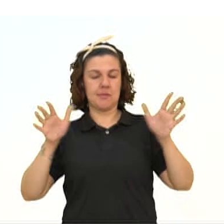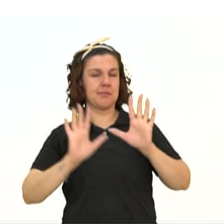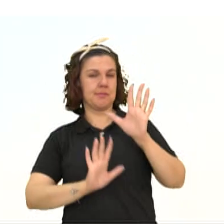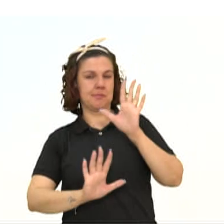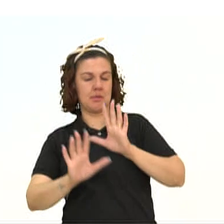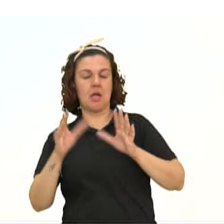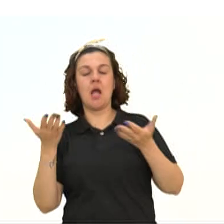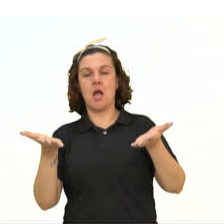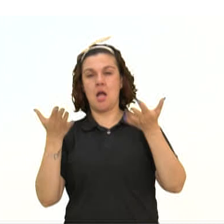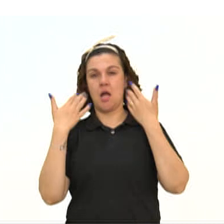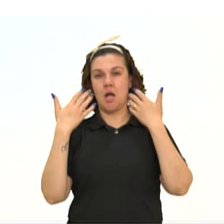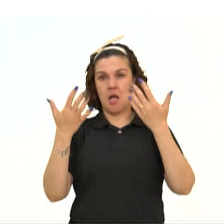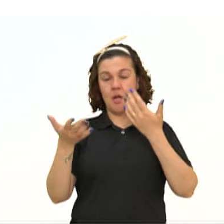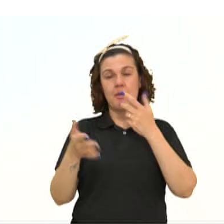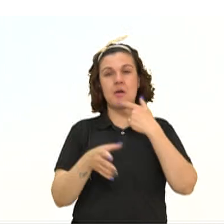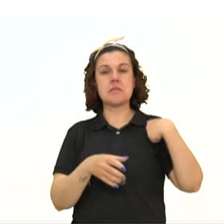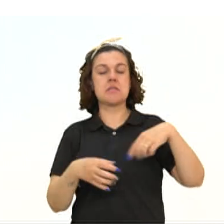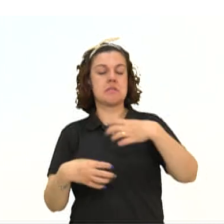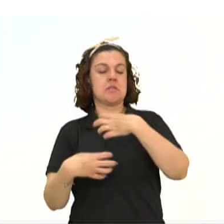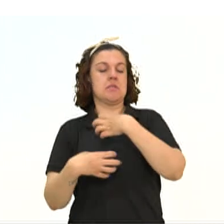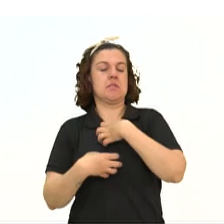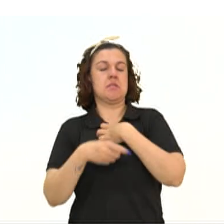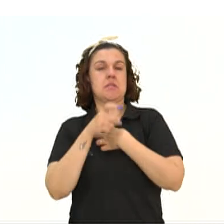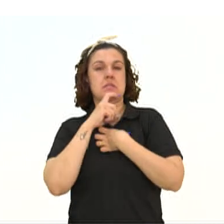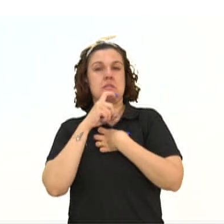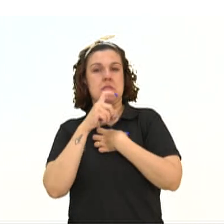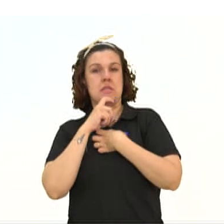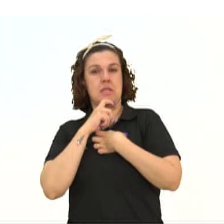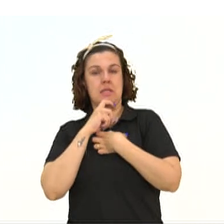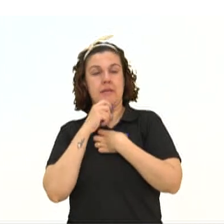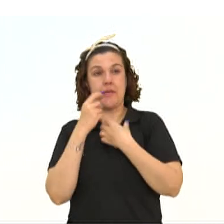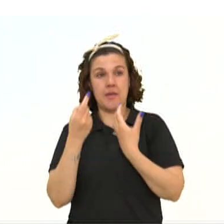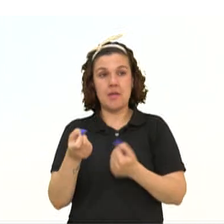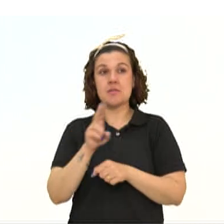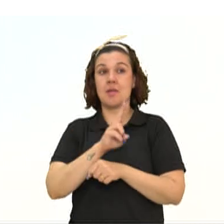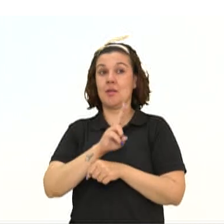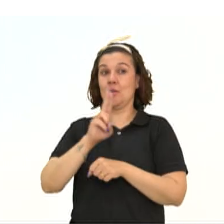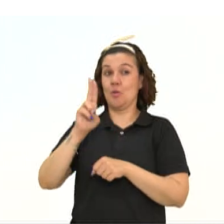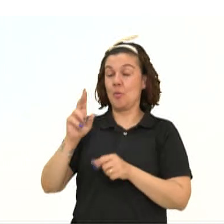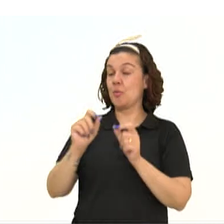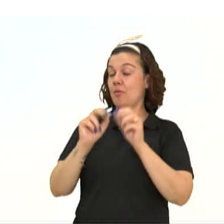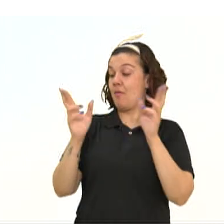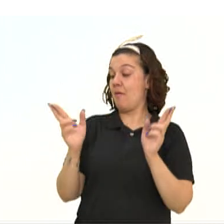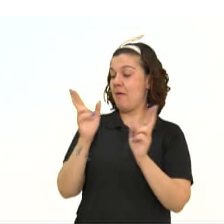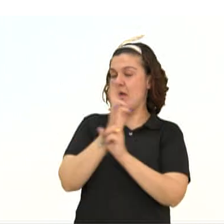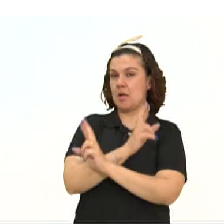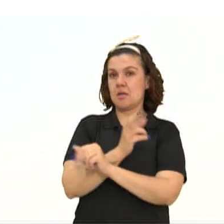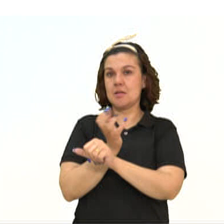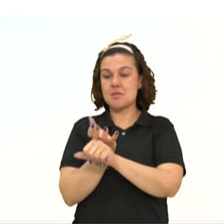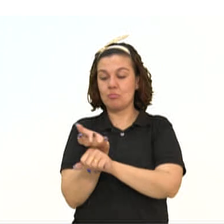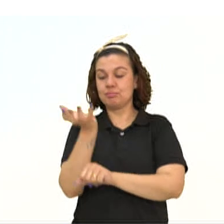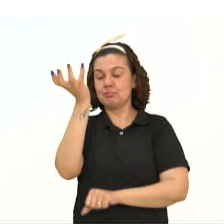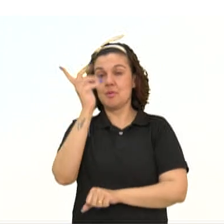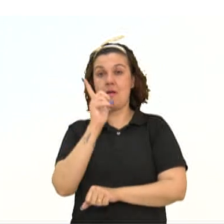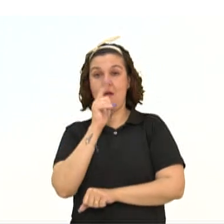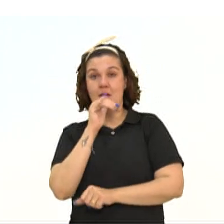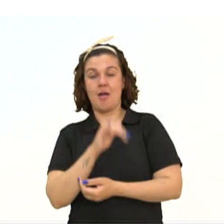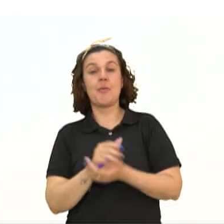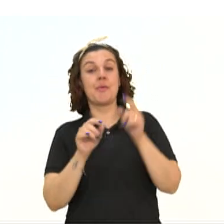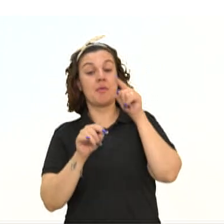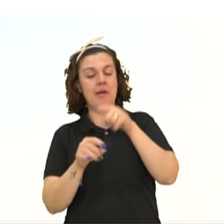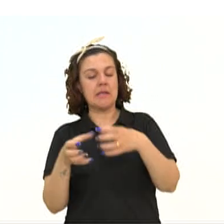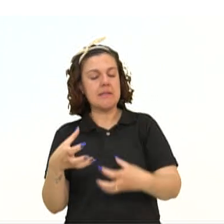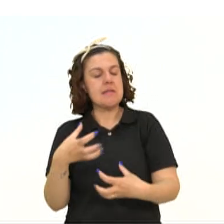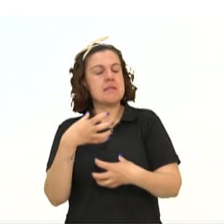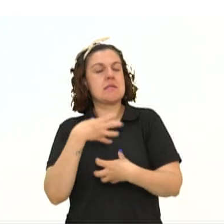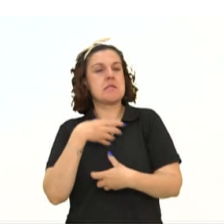em dias quentes, sente-se uma sensação de frio. Esse fenômeno está relacionado com a evaporação da água. Essa